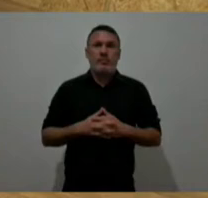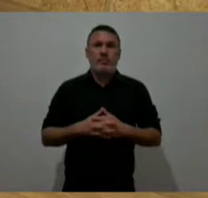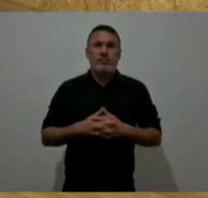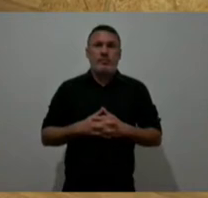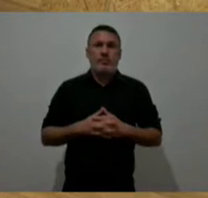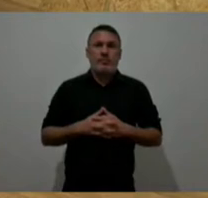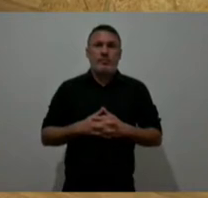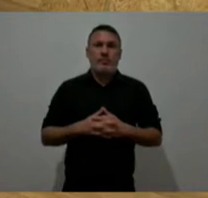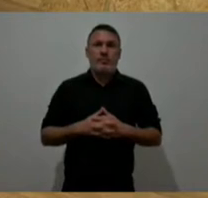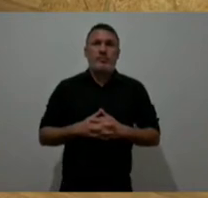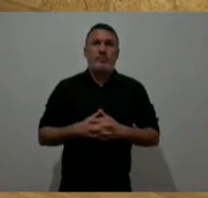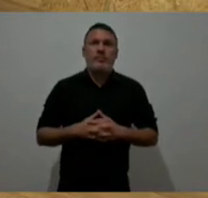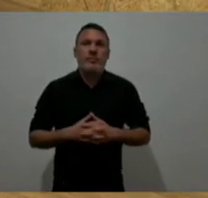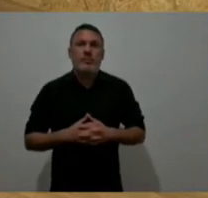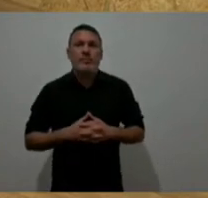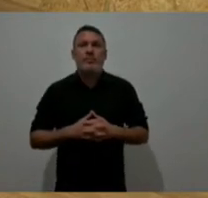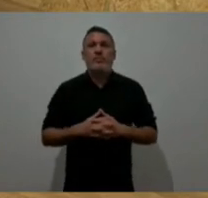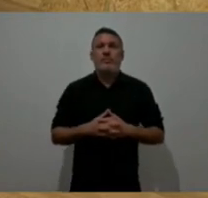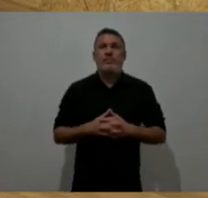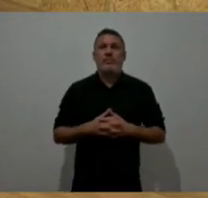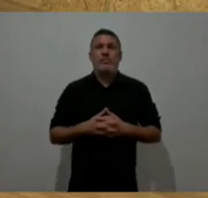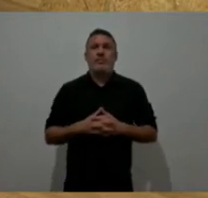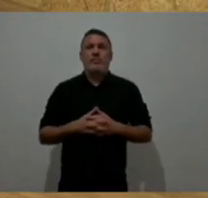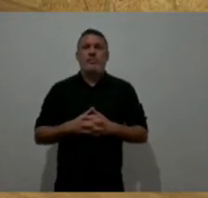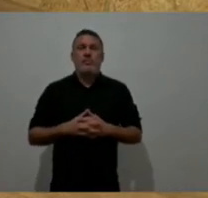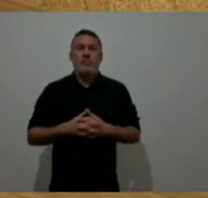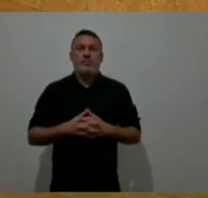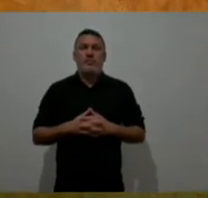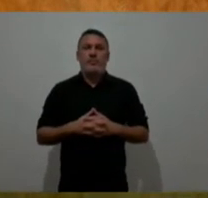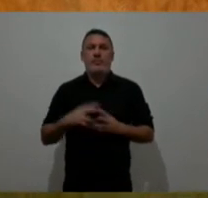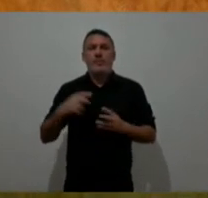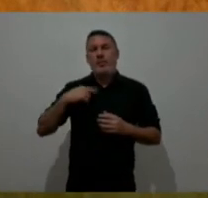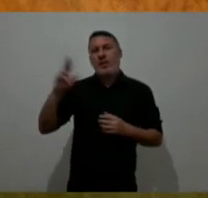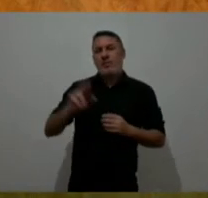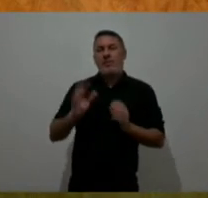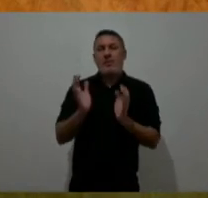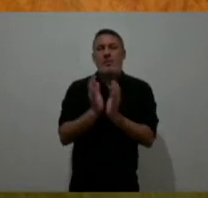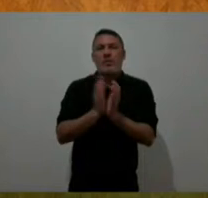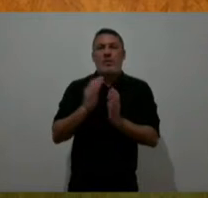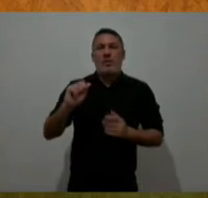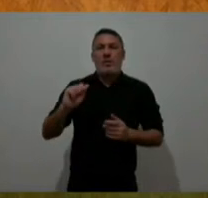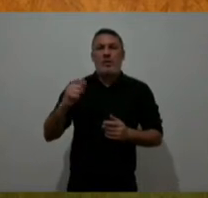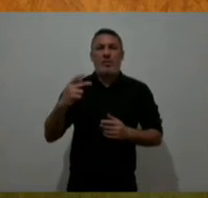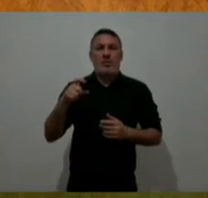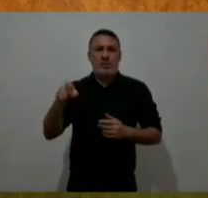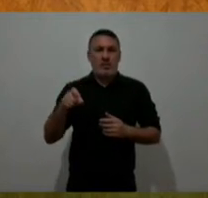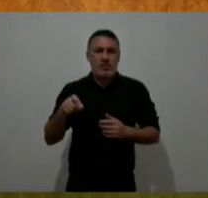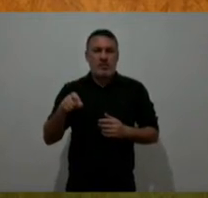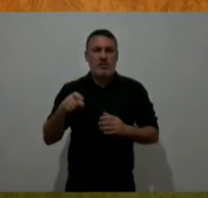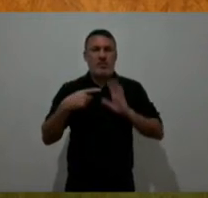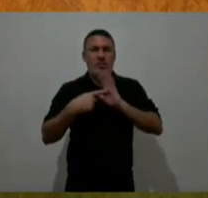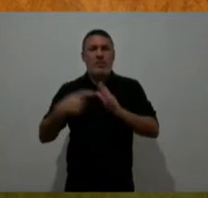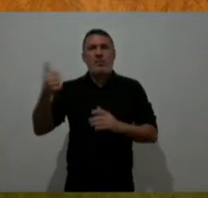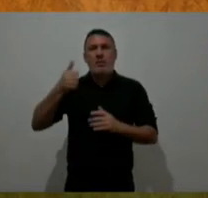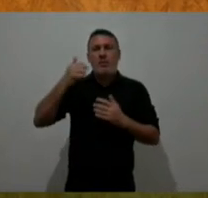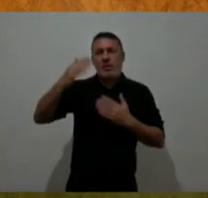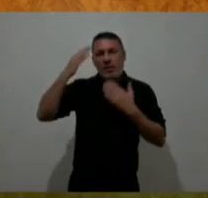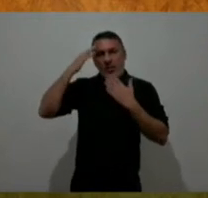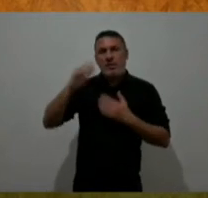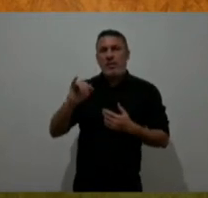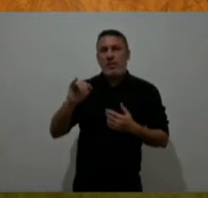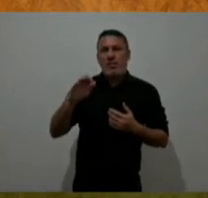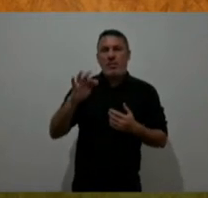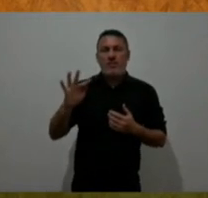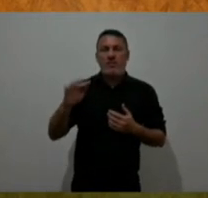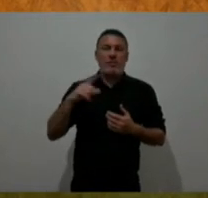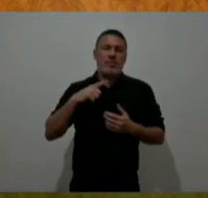Ricardo. Só falando em nome da Apex, a gente queria primeiro agradecer ao IBEF para trazer essa oportunidade aqui ao Espírito